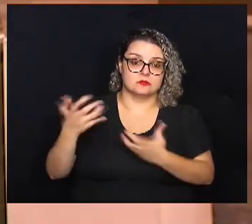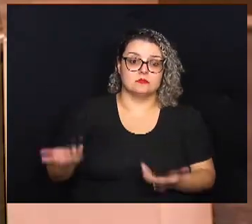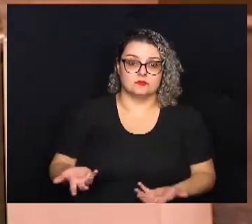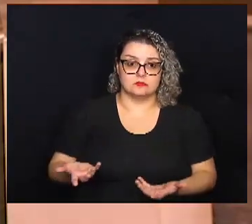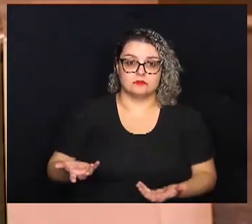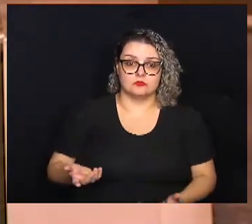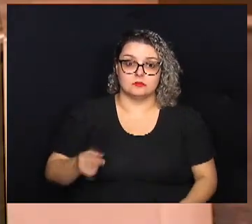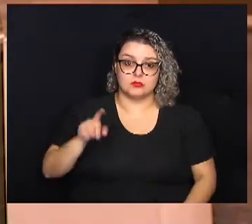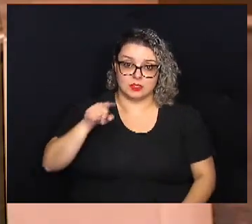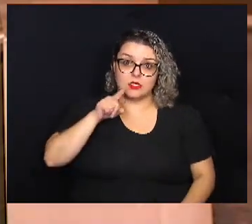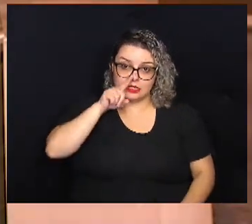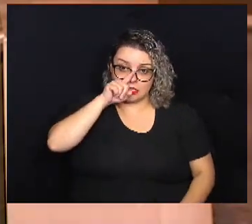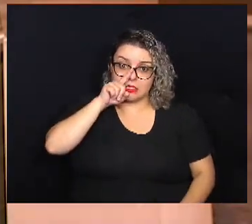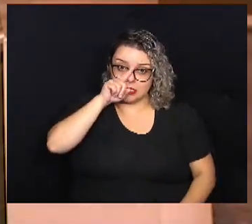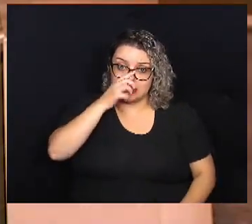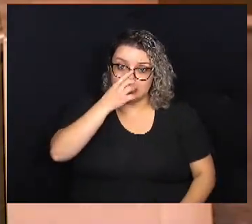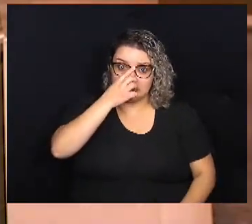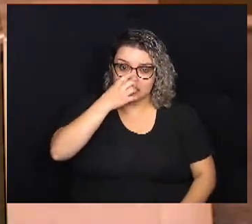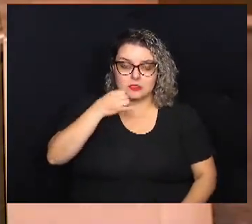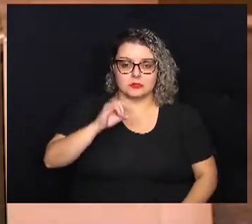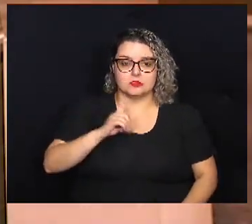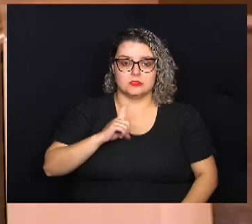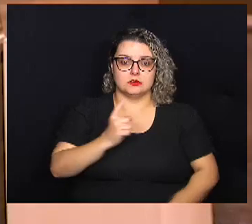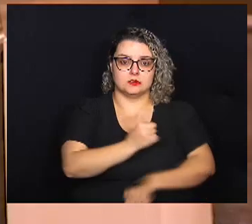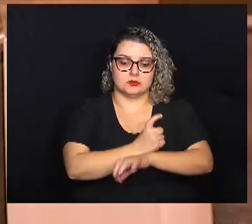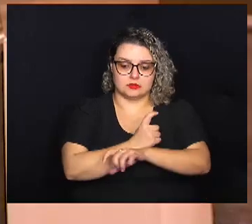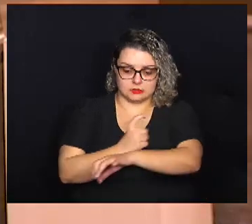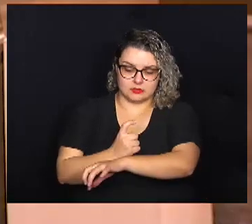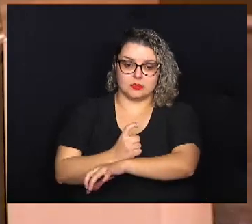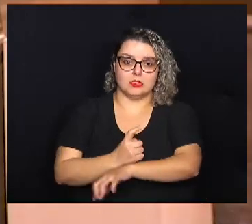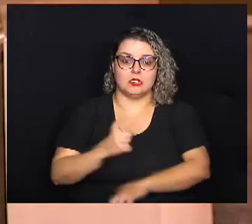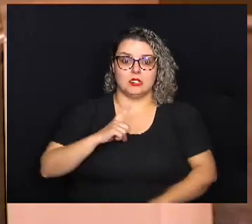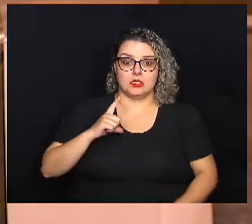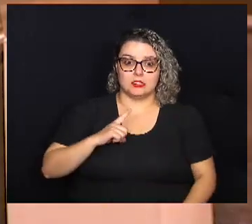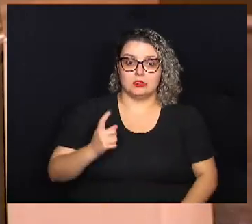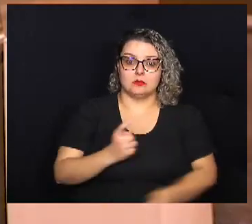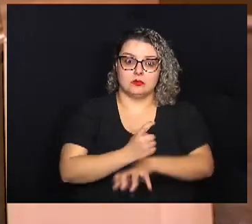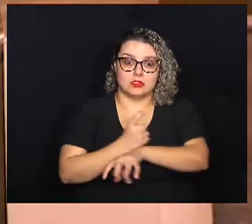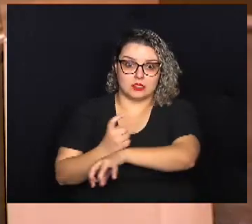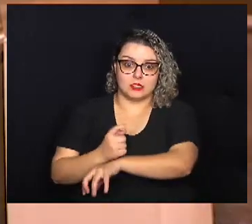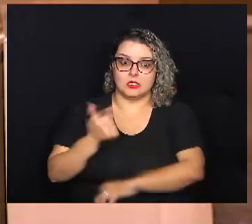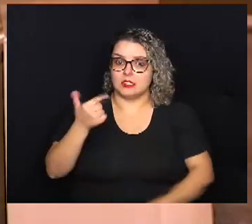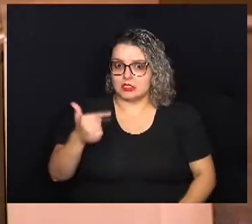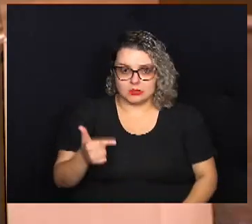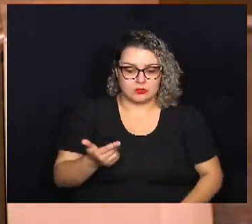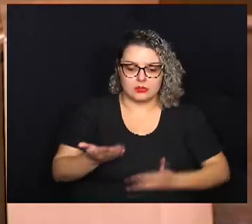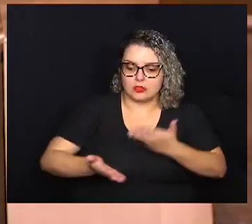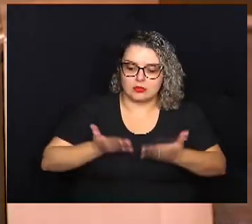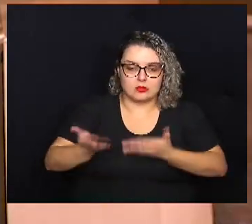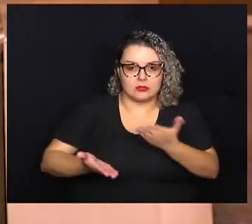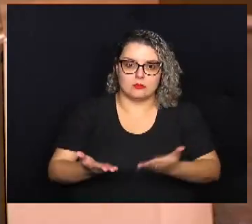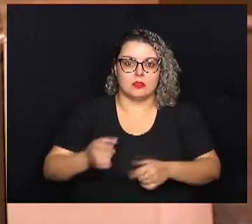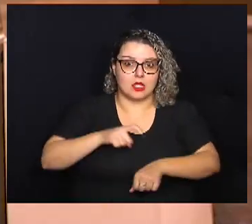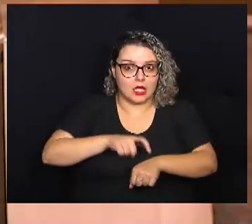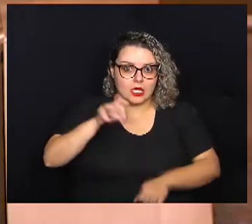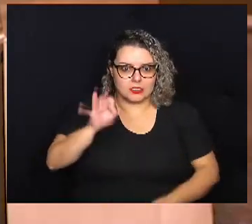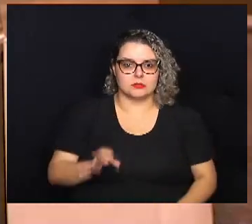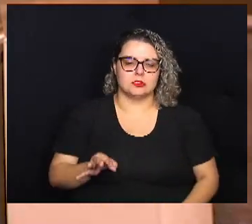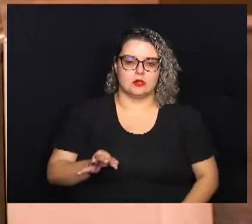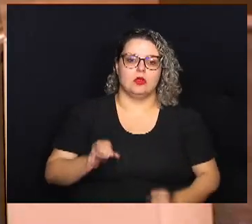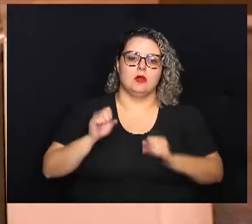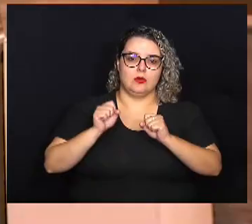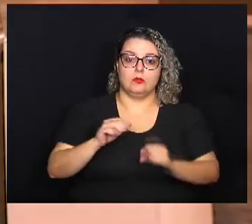muito perigoso, né? Caso tenha alguma picada, caso alguém venha a ser picado e não venha a receber o tratamento a tempo, pode